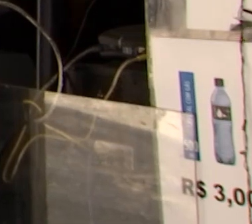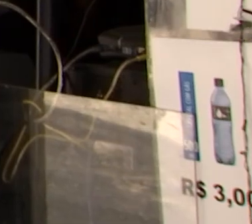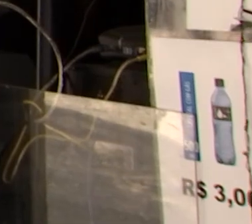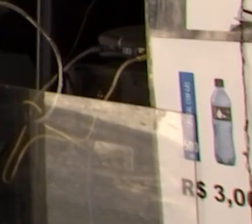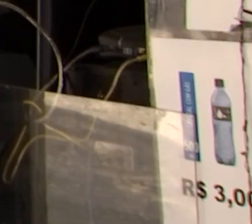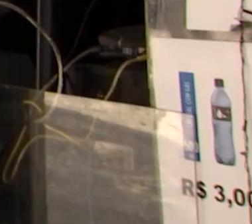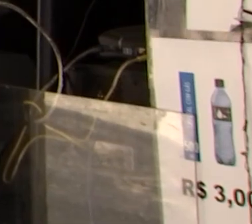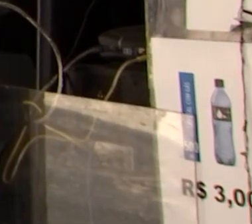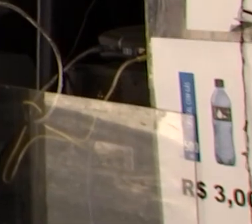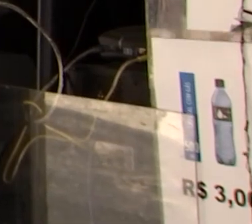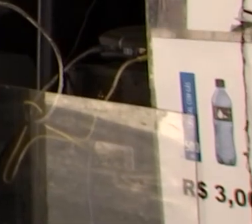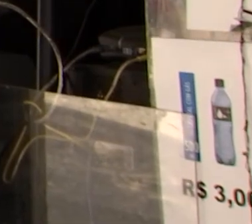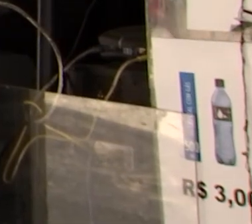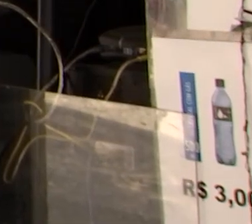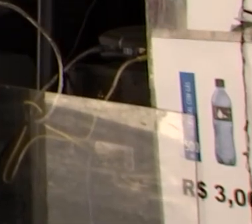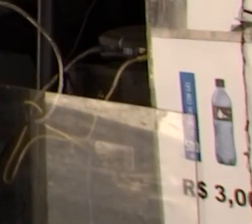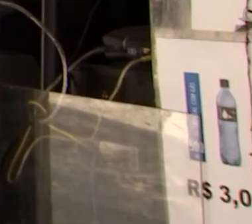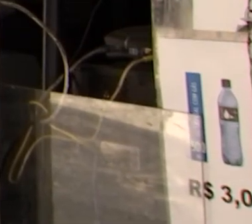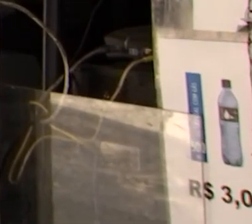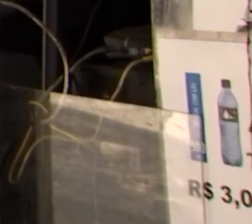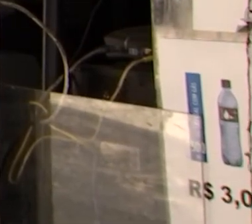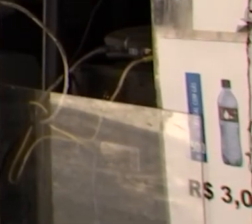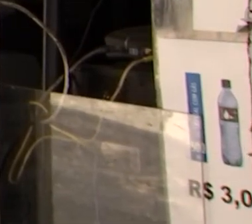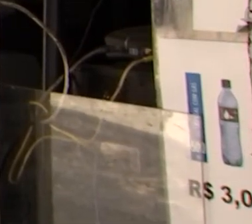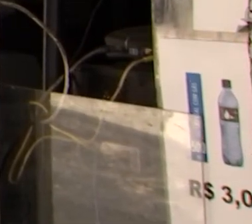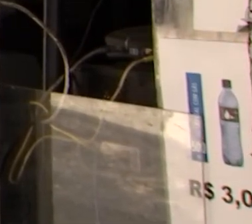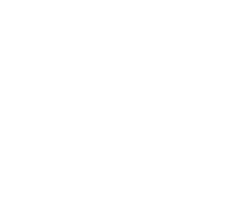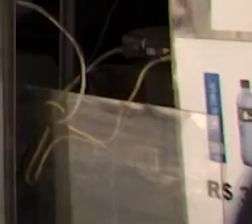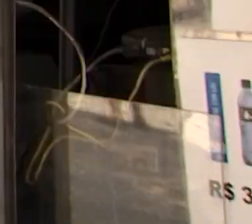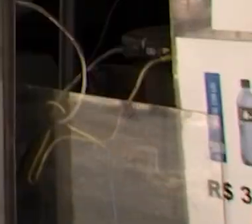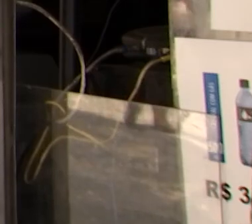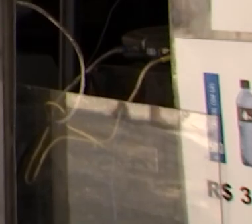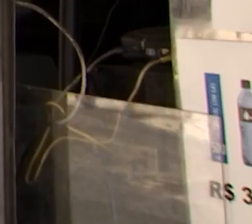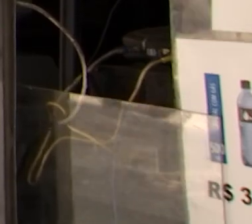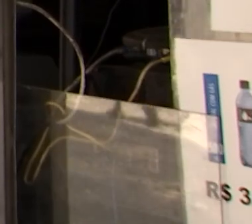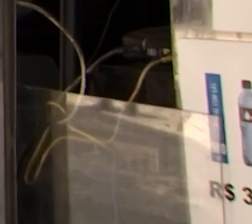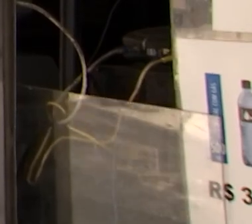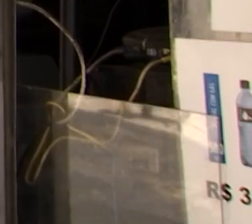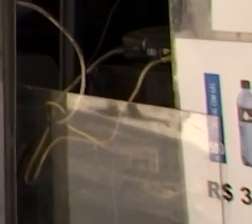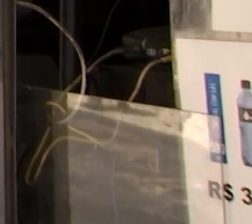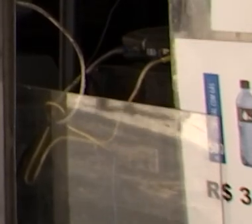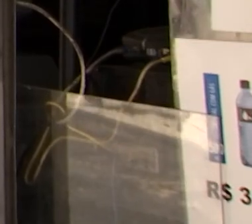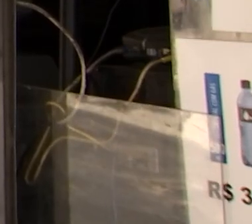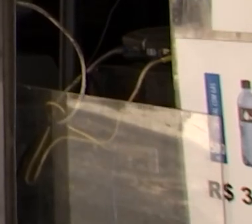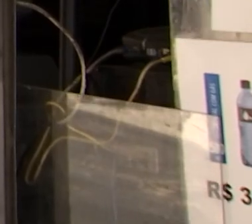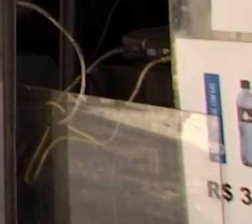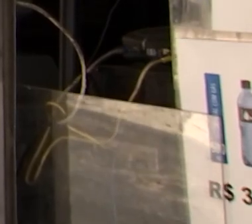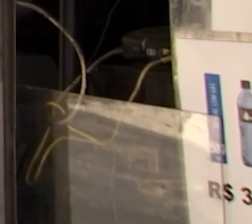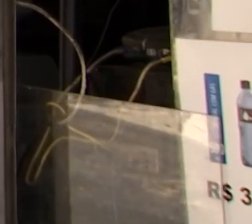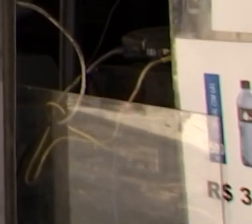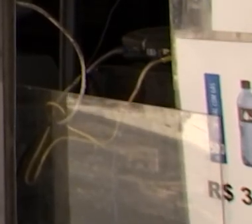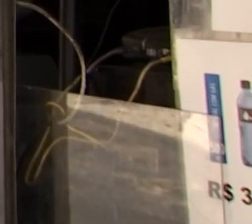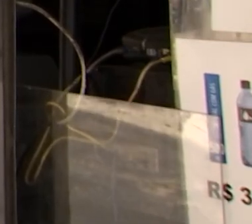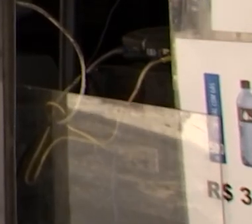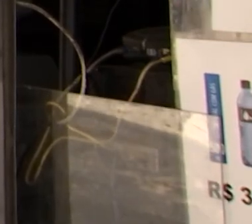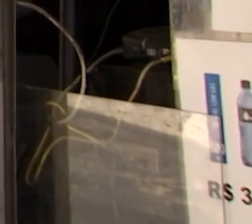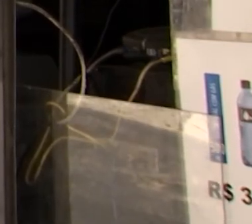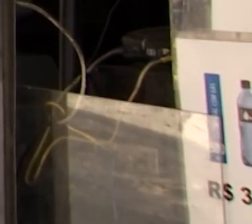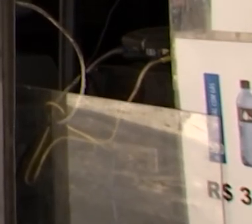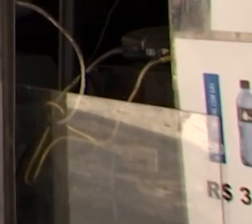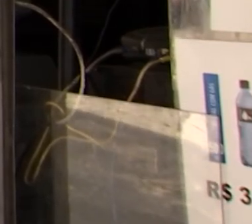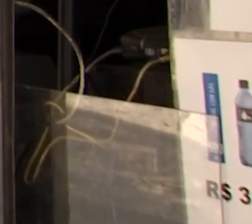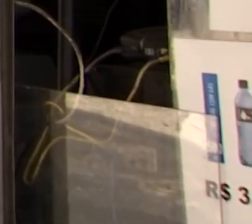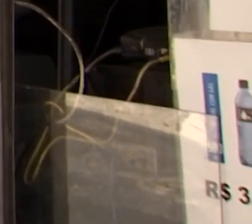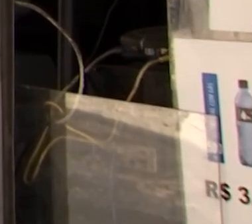né? São as músicas, os eventos, né, que acabaram. E que música que faz você sentir saudade? Quais são os seus